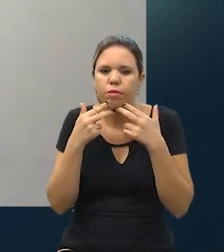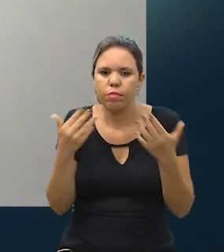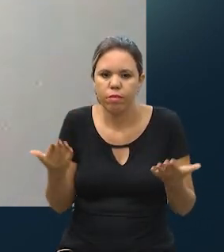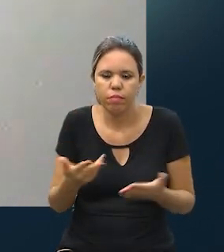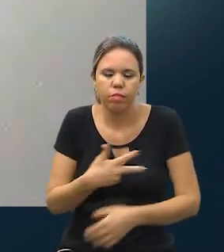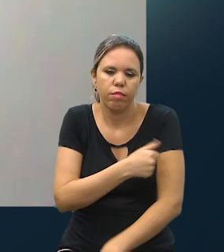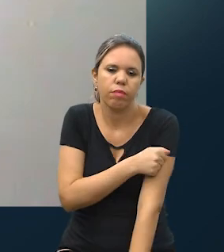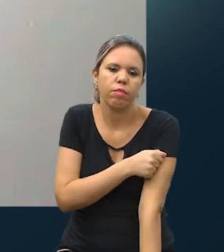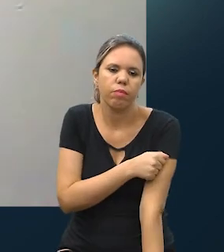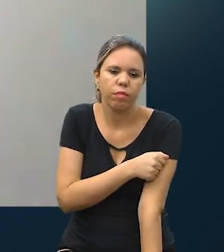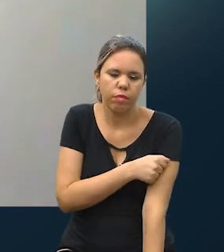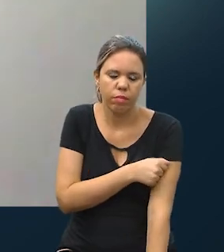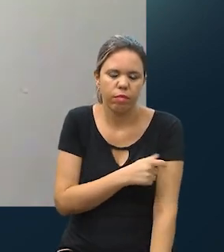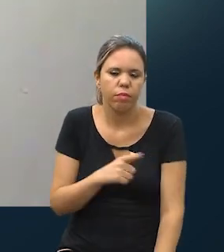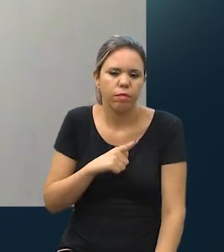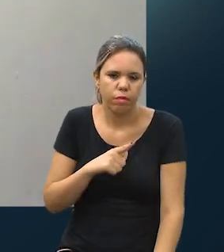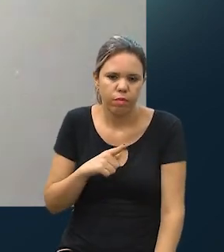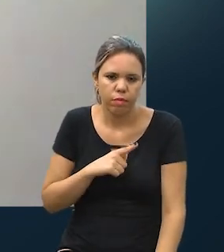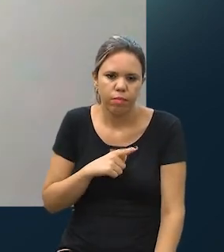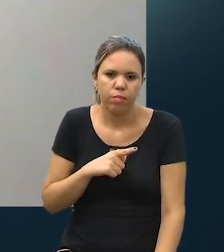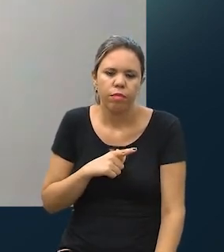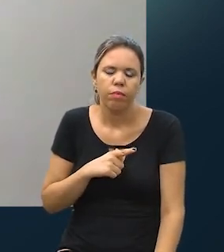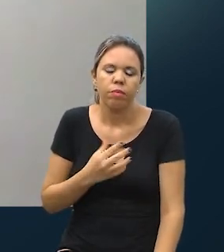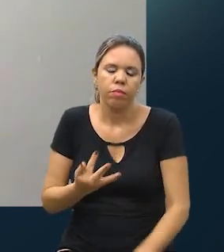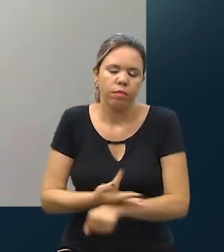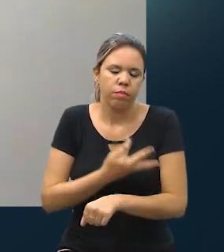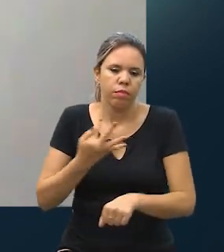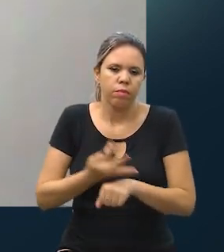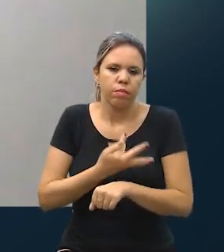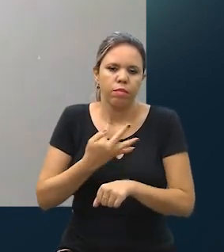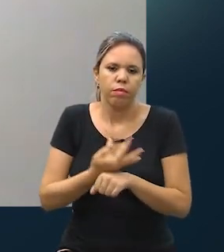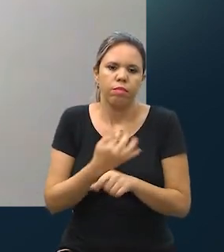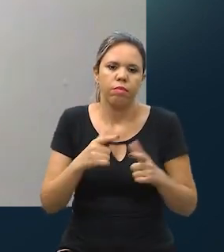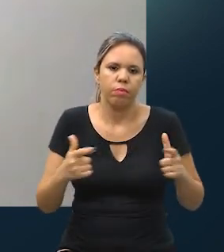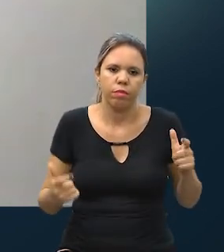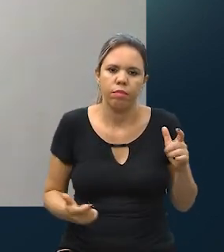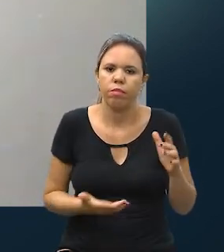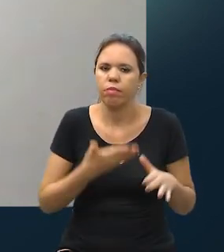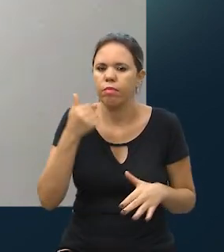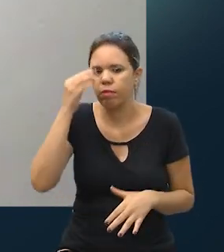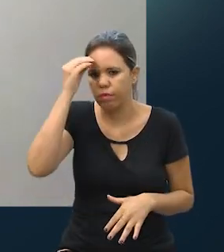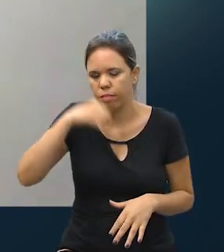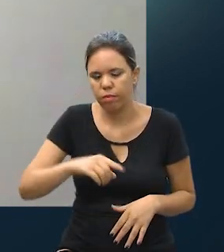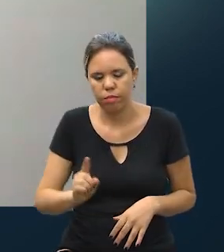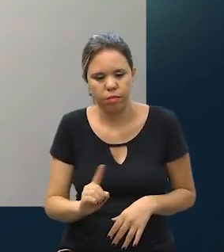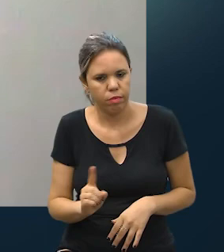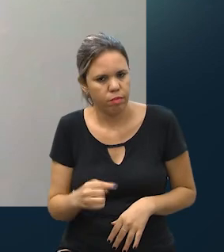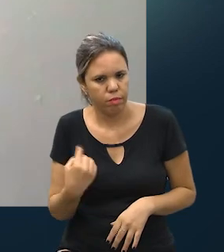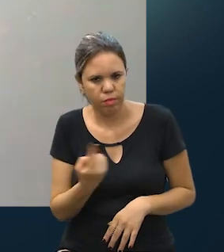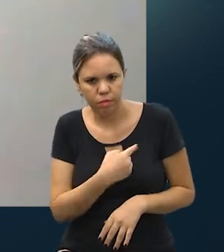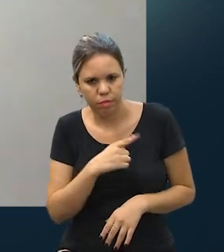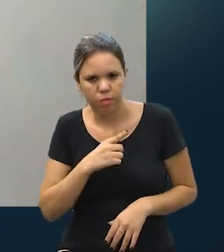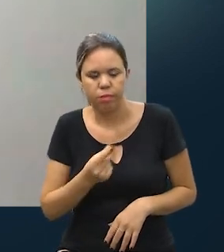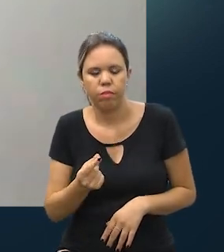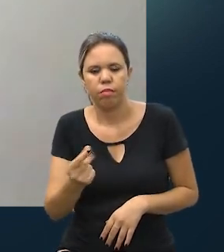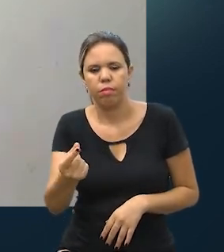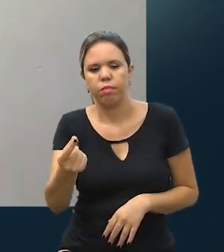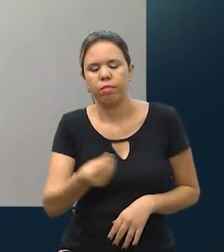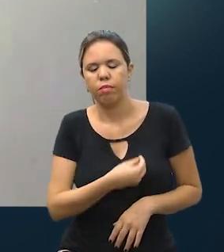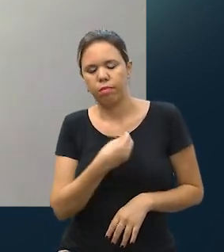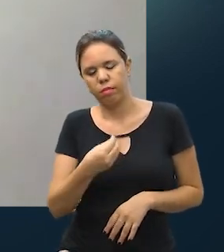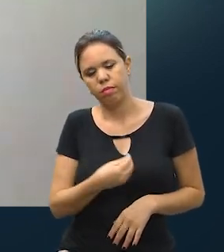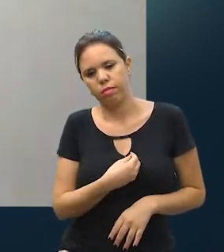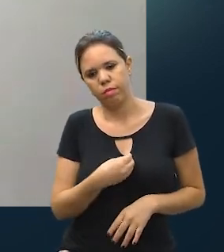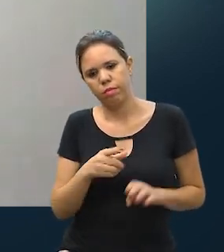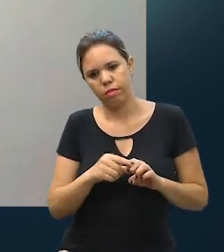de vacina, a gente tem que sobreviver para crescer, então não desista, porque a gente tem um longo caminho pela